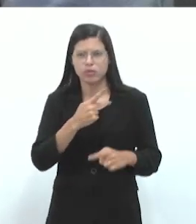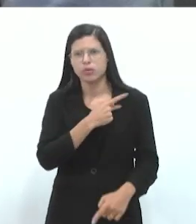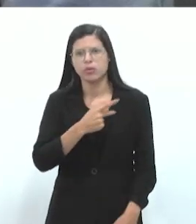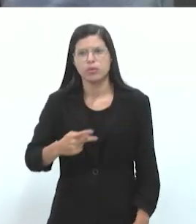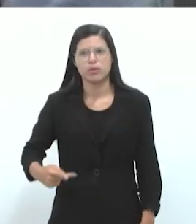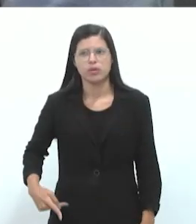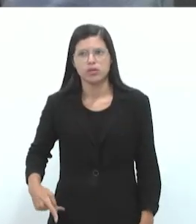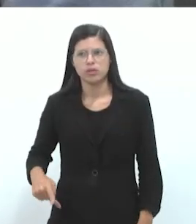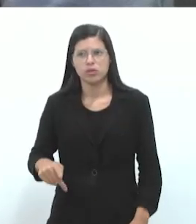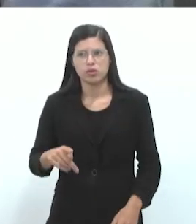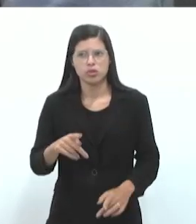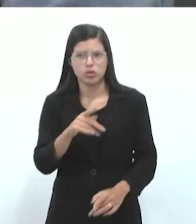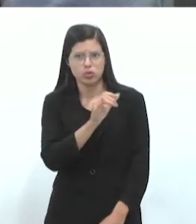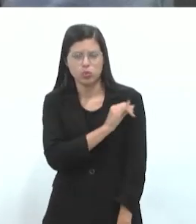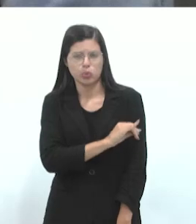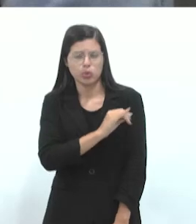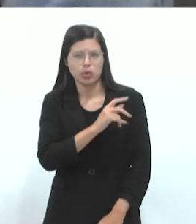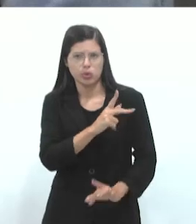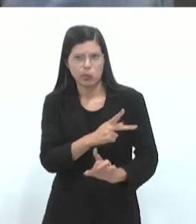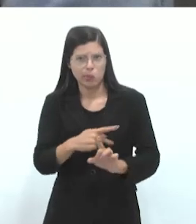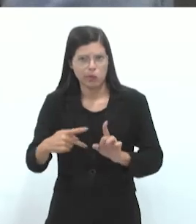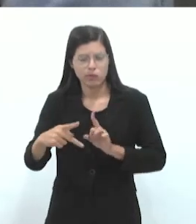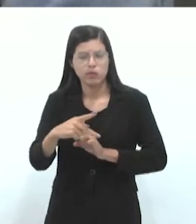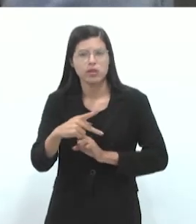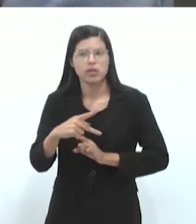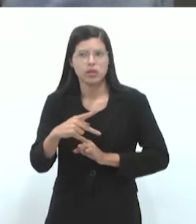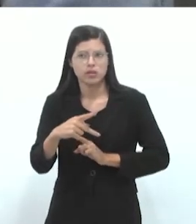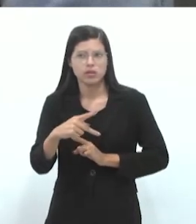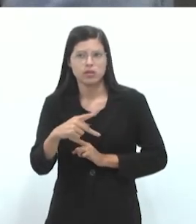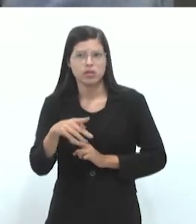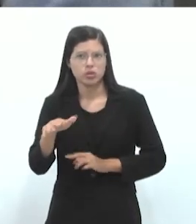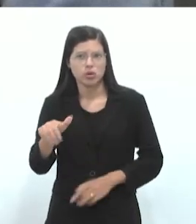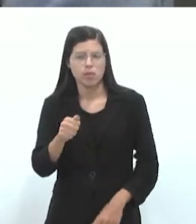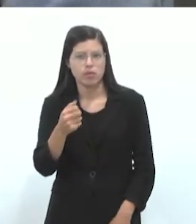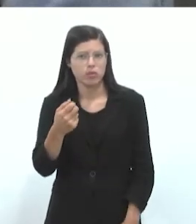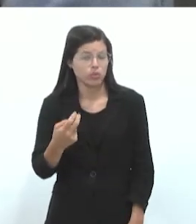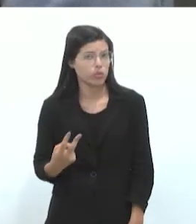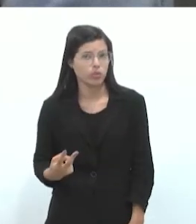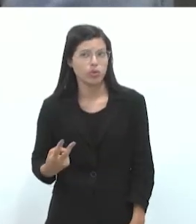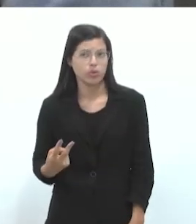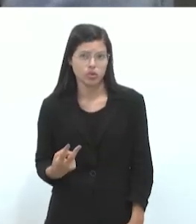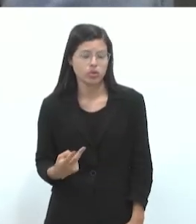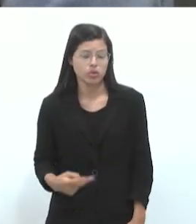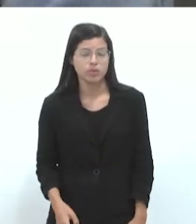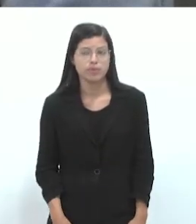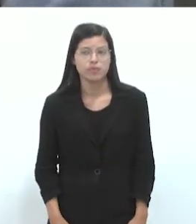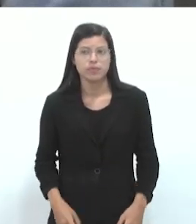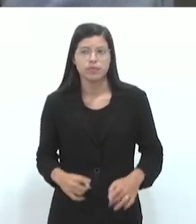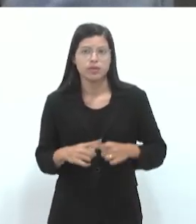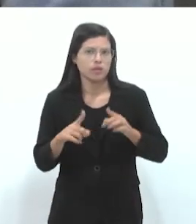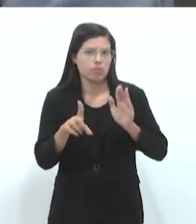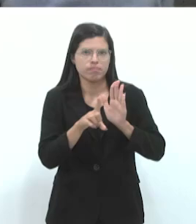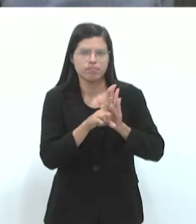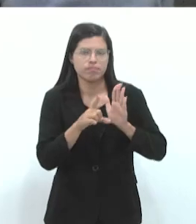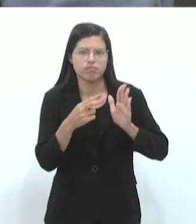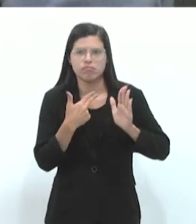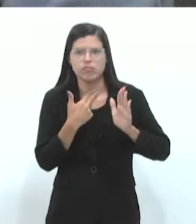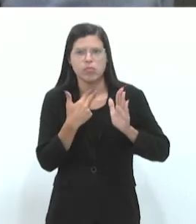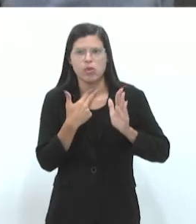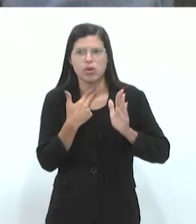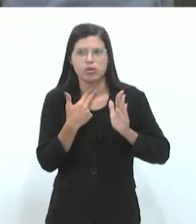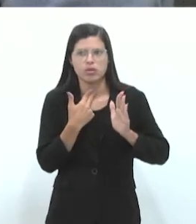Rio Previdência nomeou 2 na boa-fé. Né? Mas a lei também não pode dizer que você pode